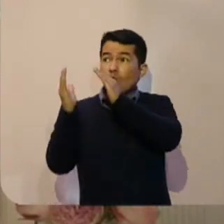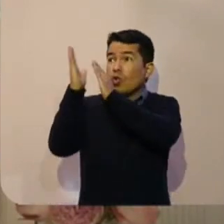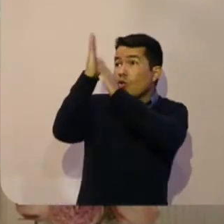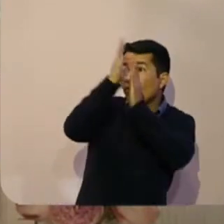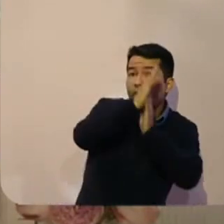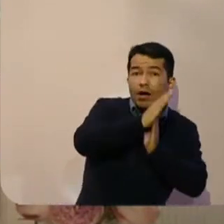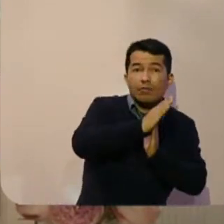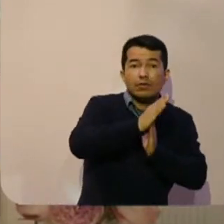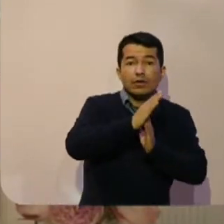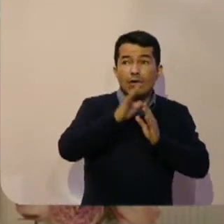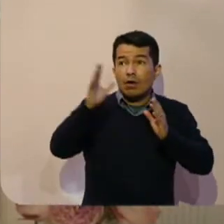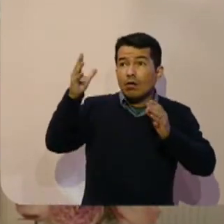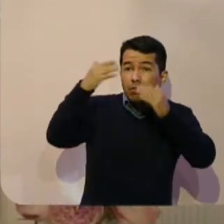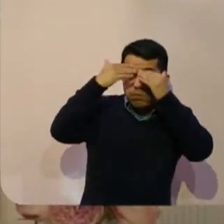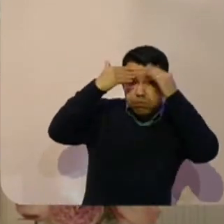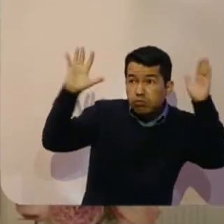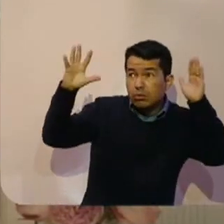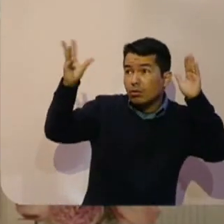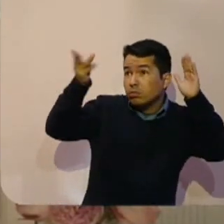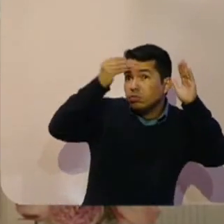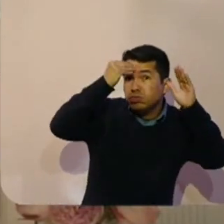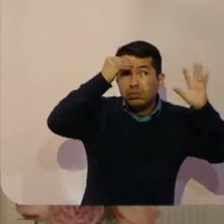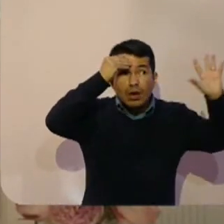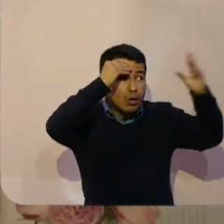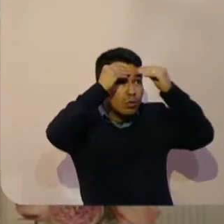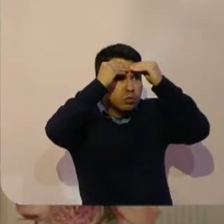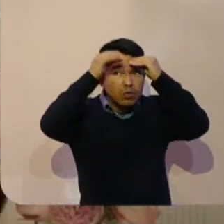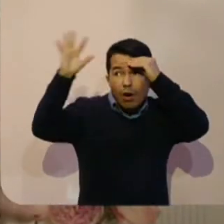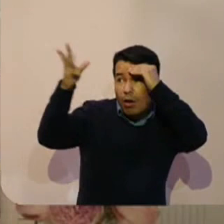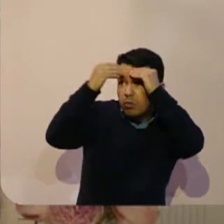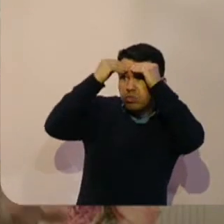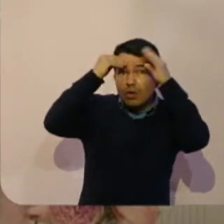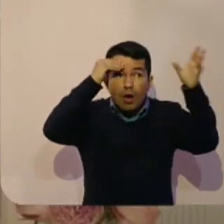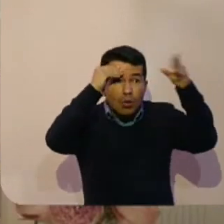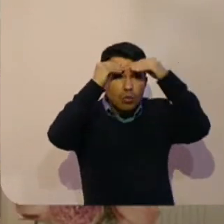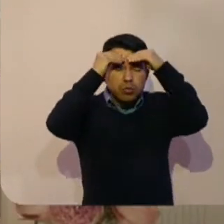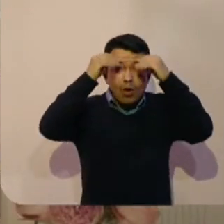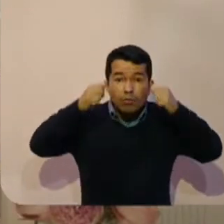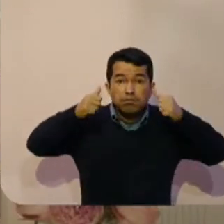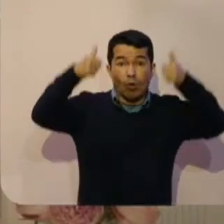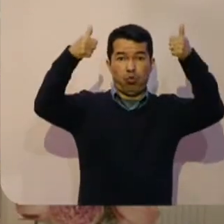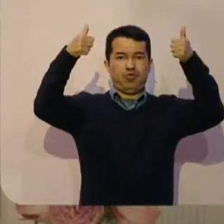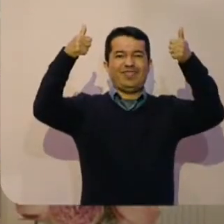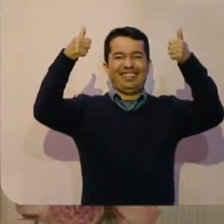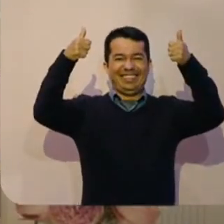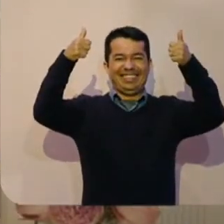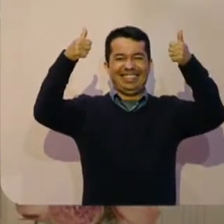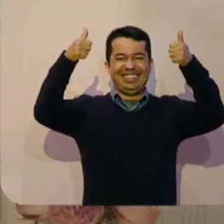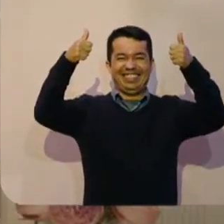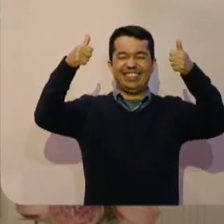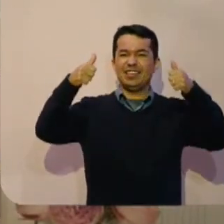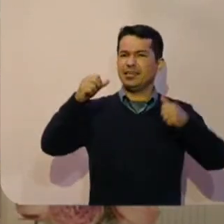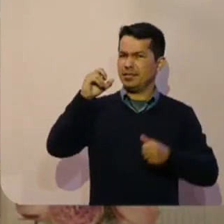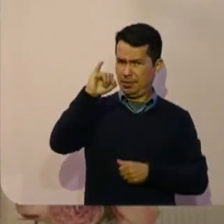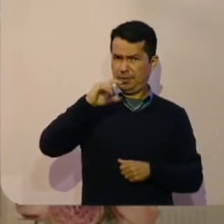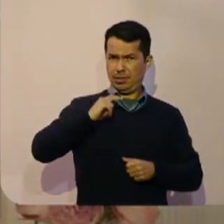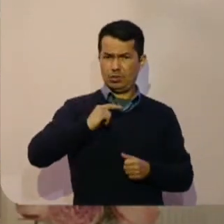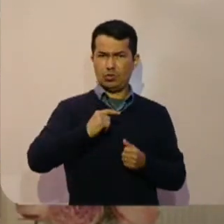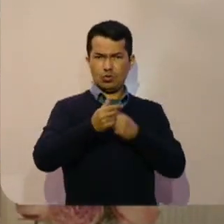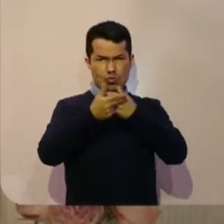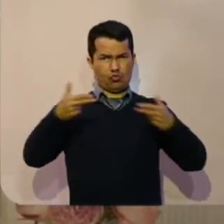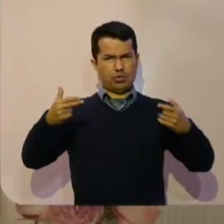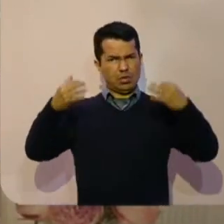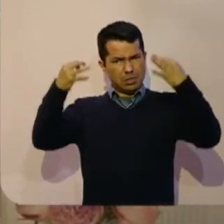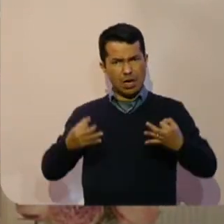mera possibilidade, né, que não nos desestabiliza. Tudo que for nobre,